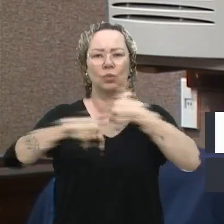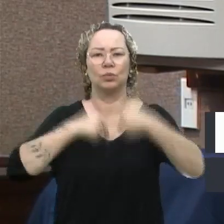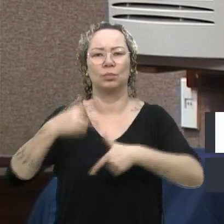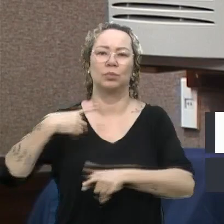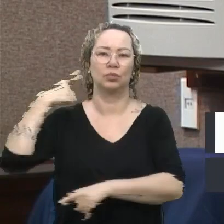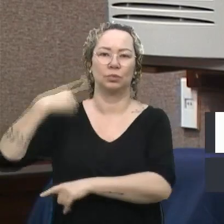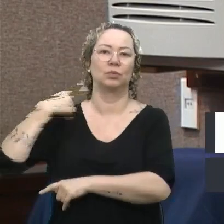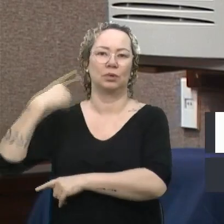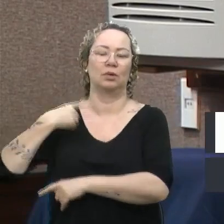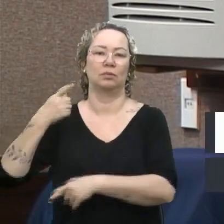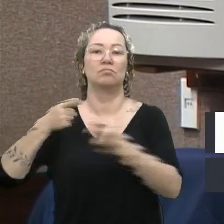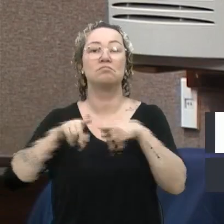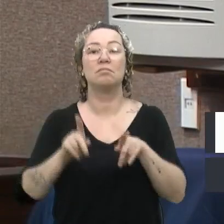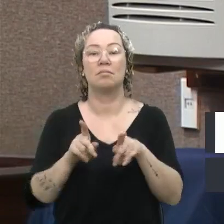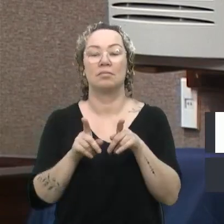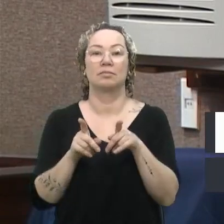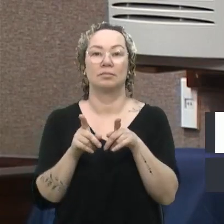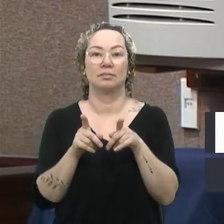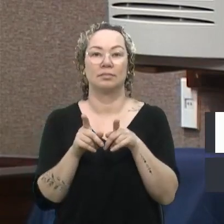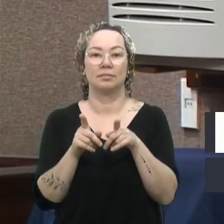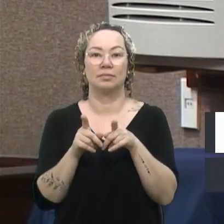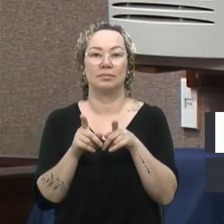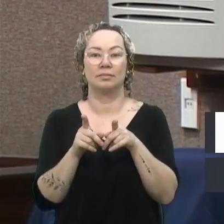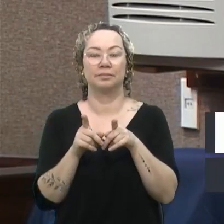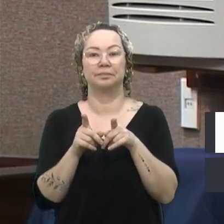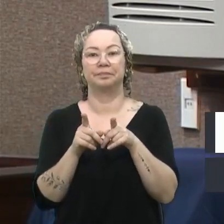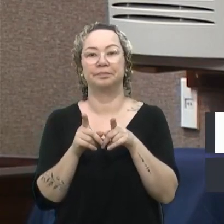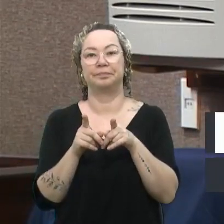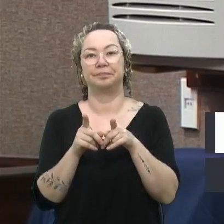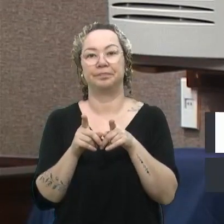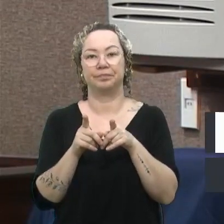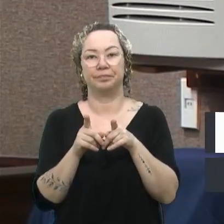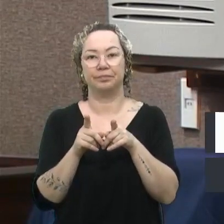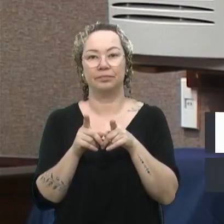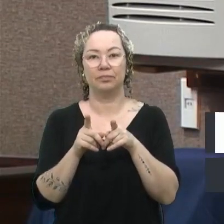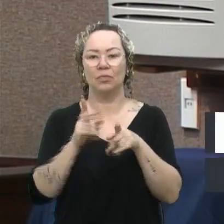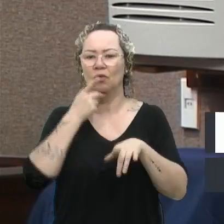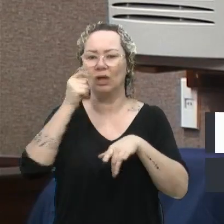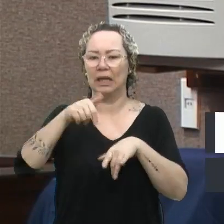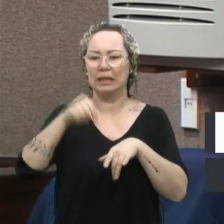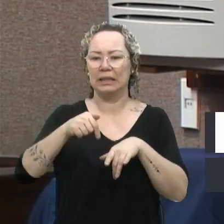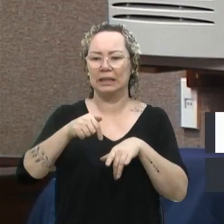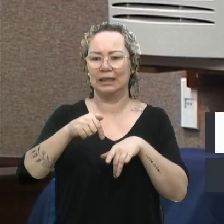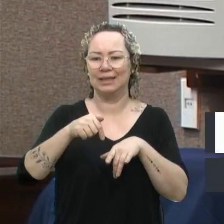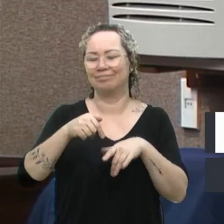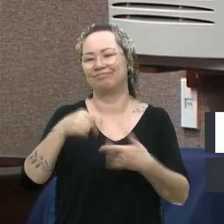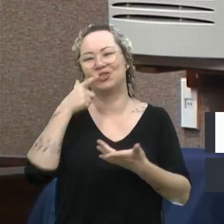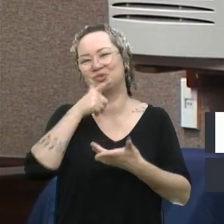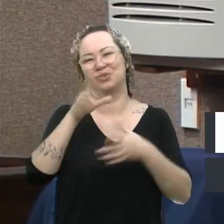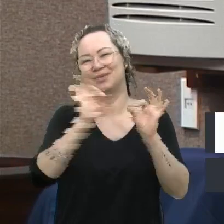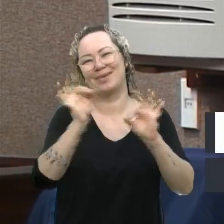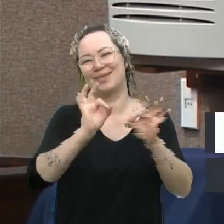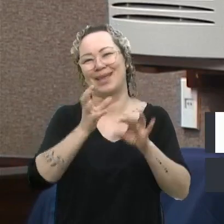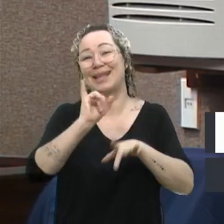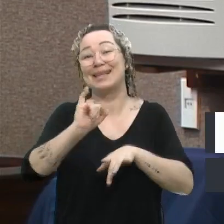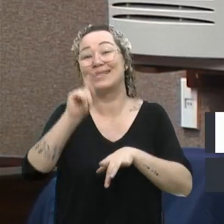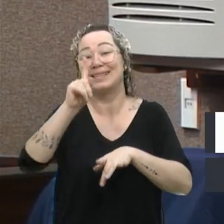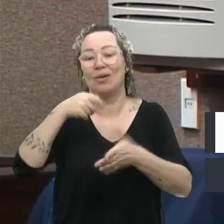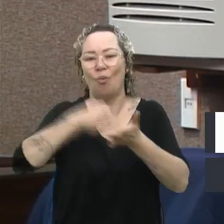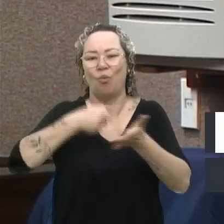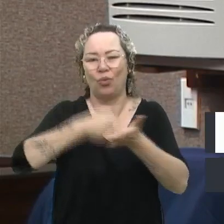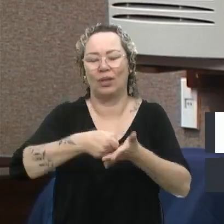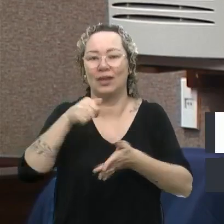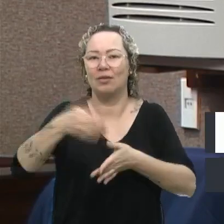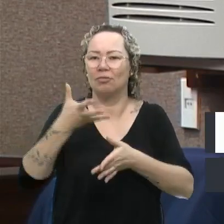Mas dizer aqui que nada se consegue sem luta. E aqui eu quero parabenizar o